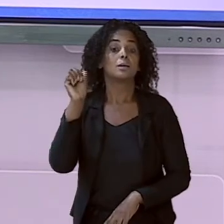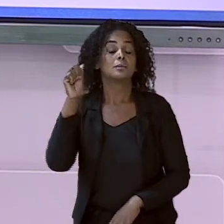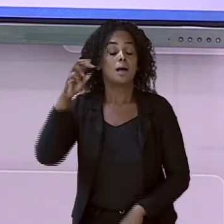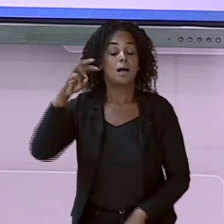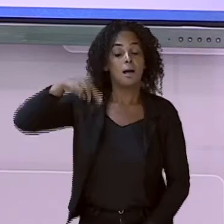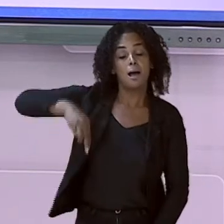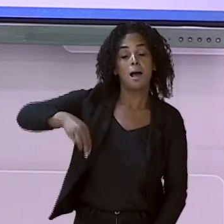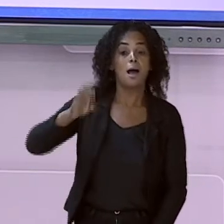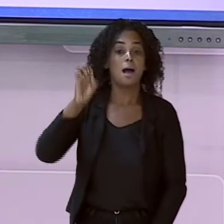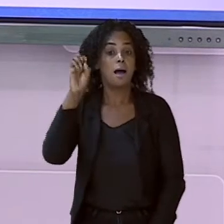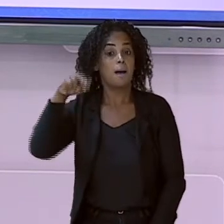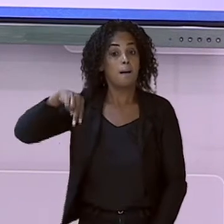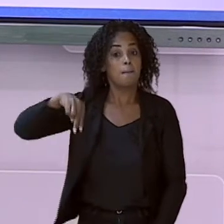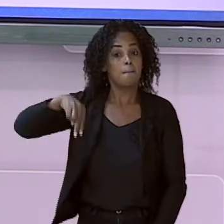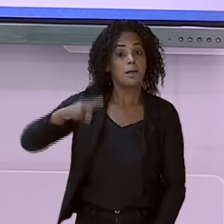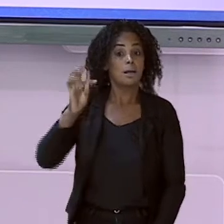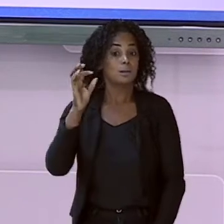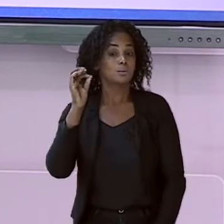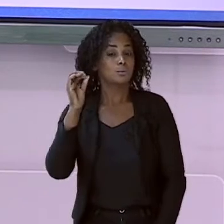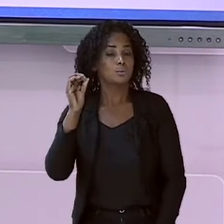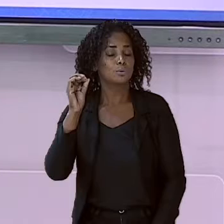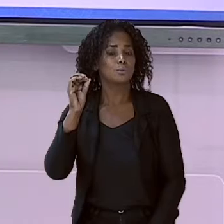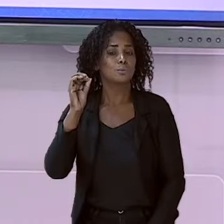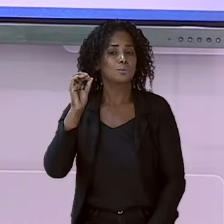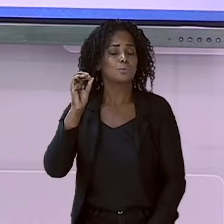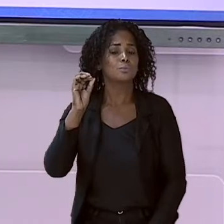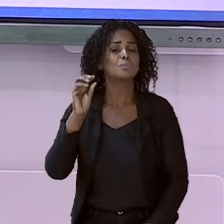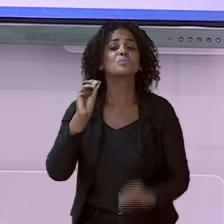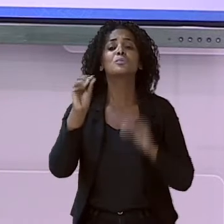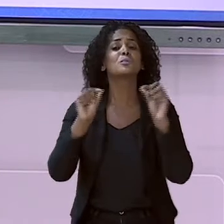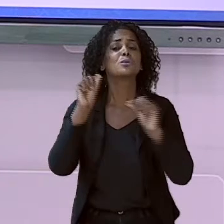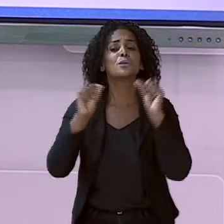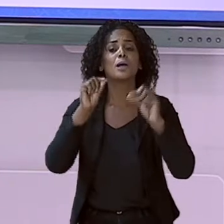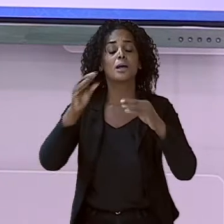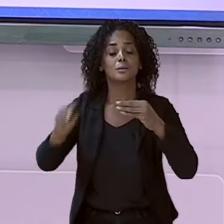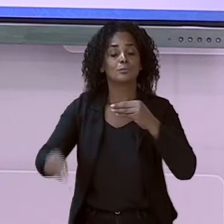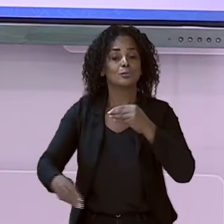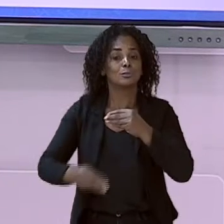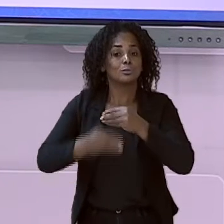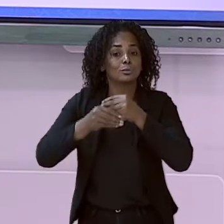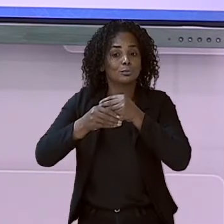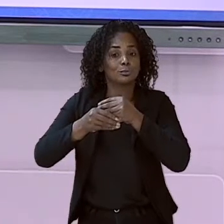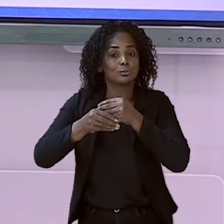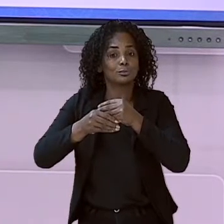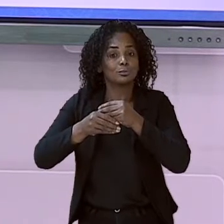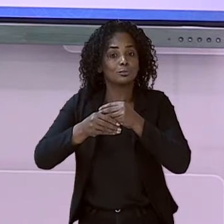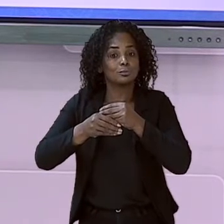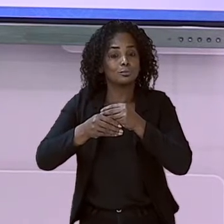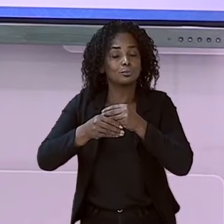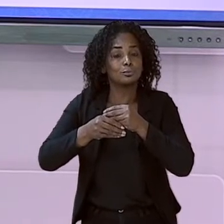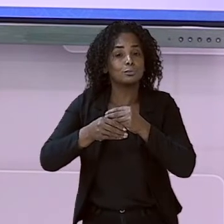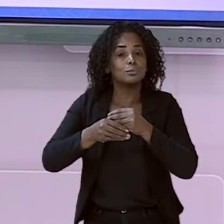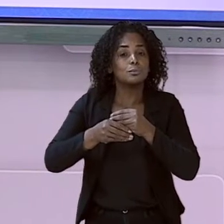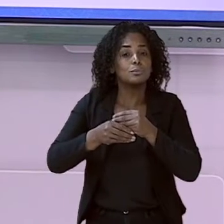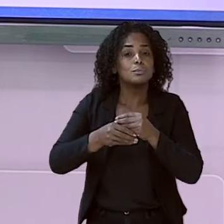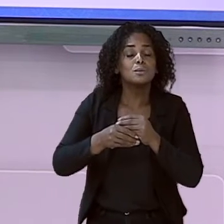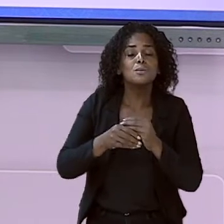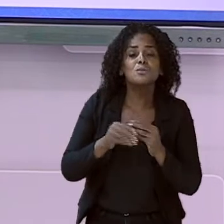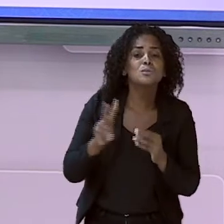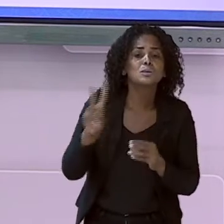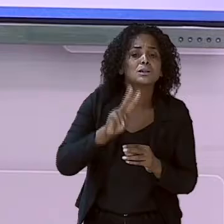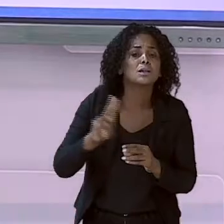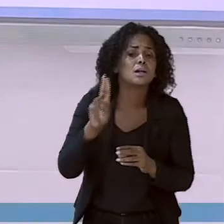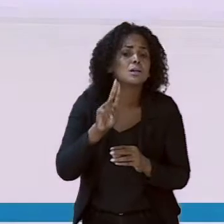Então, quando fazemos um arredondamento? Utilizamos esse método quando